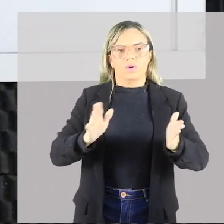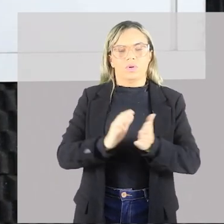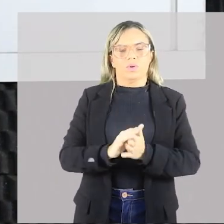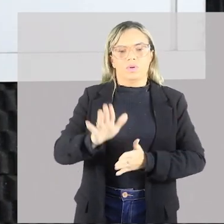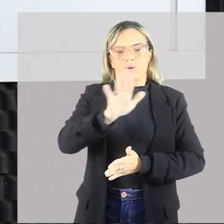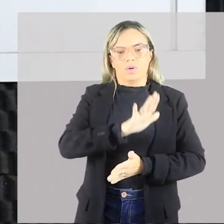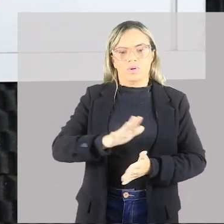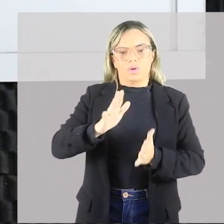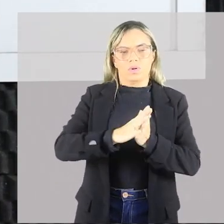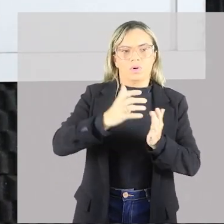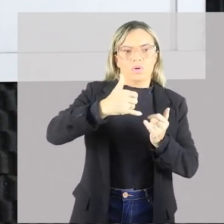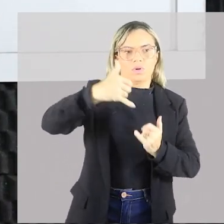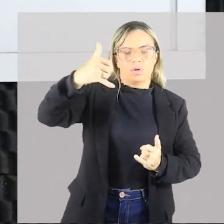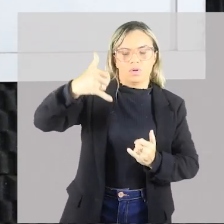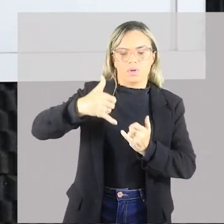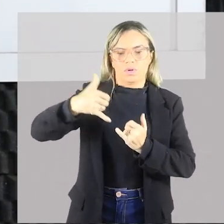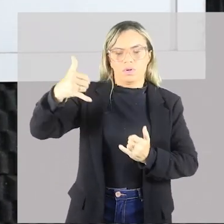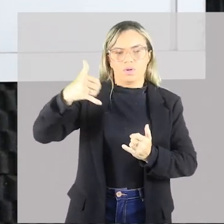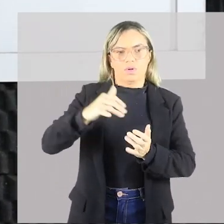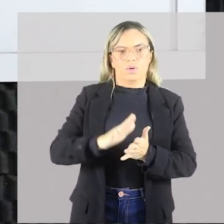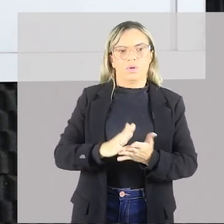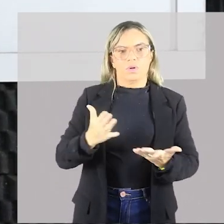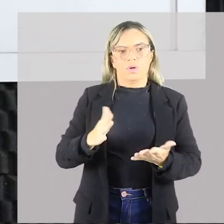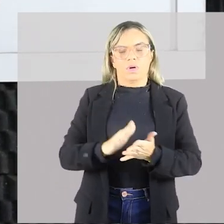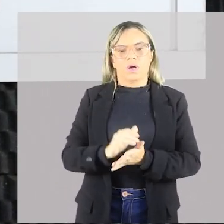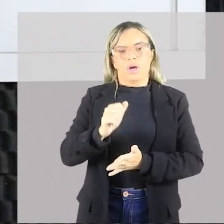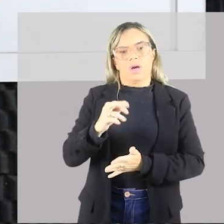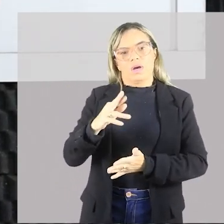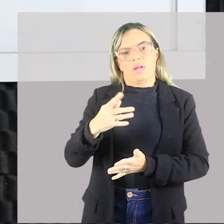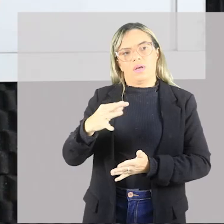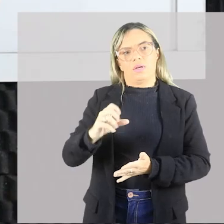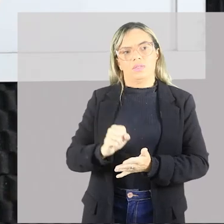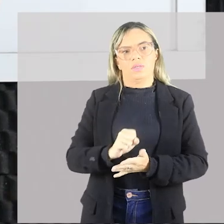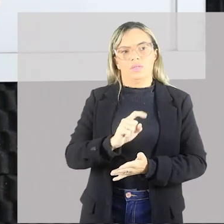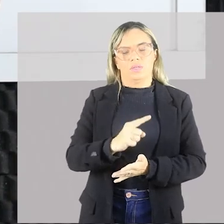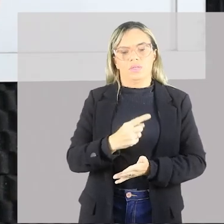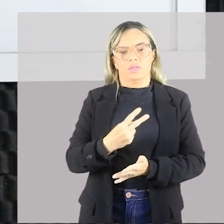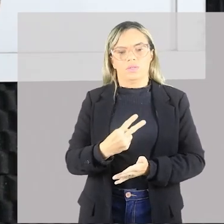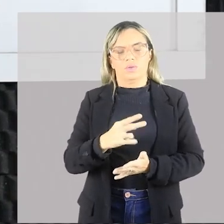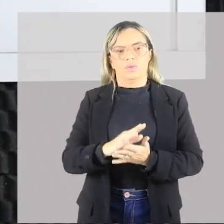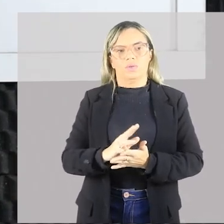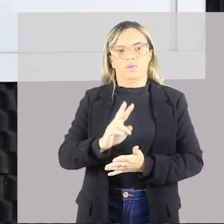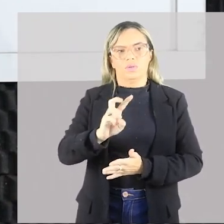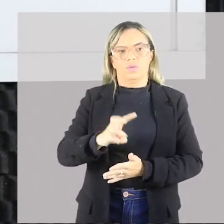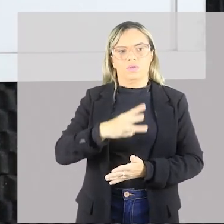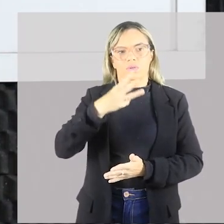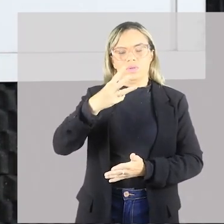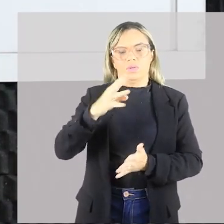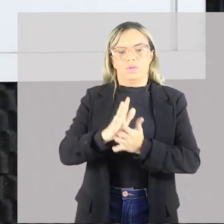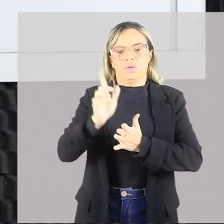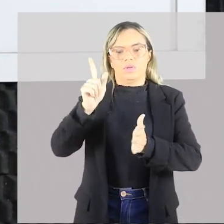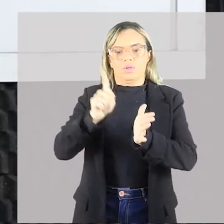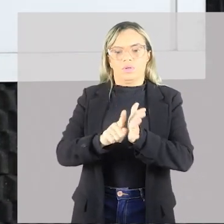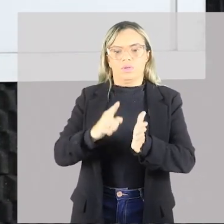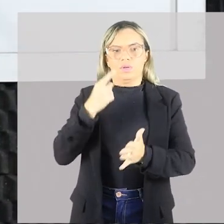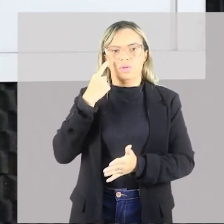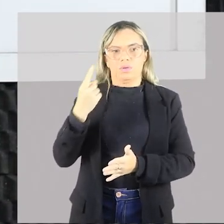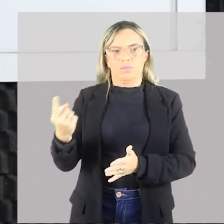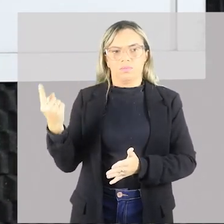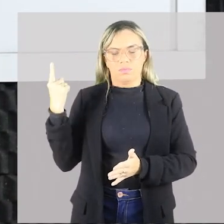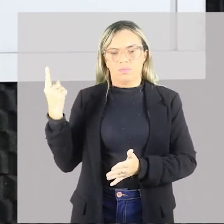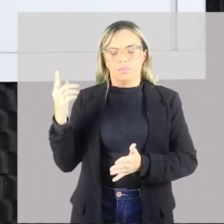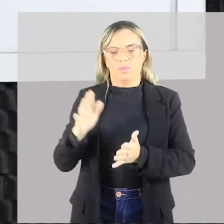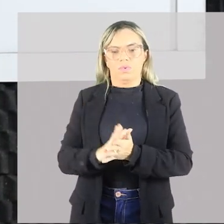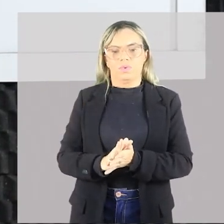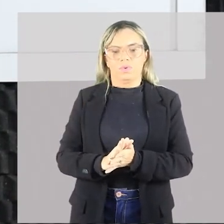aresta, que é 12, e elevar ao cubo, né? Menos a aresta do outro